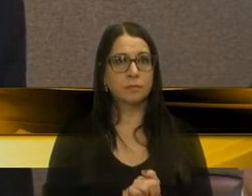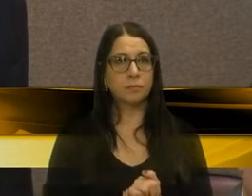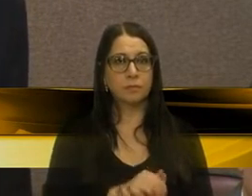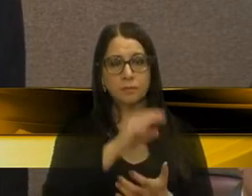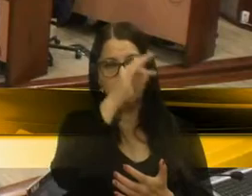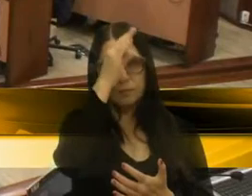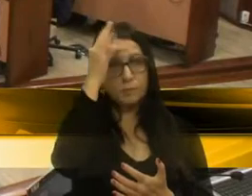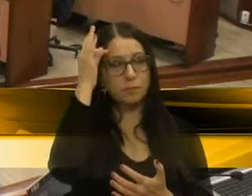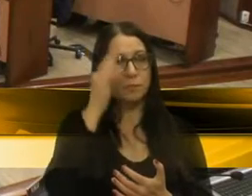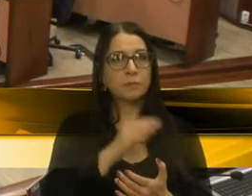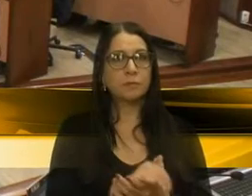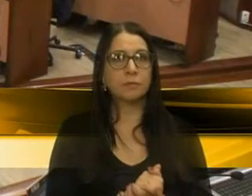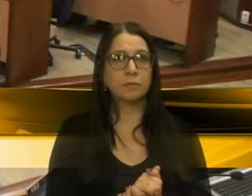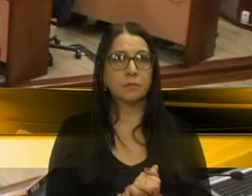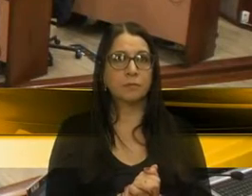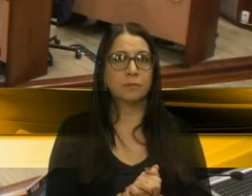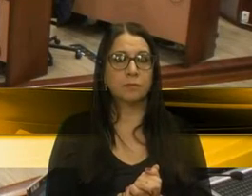Tuico.